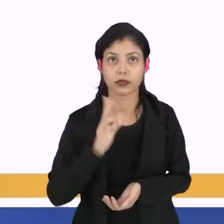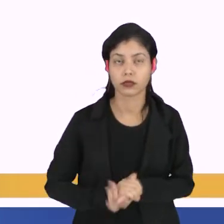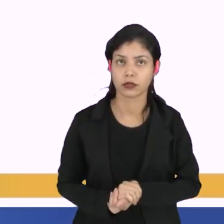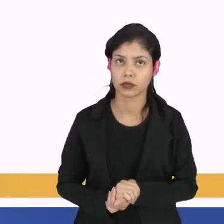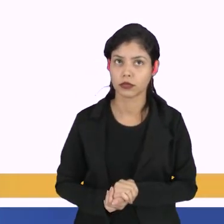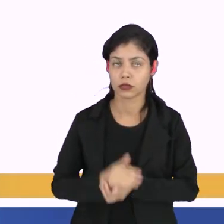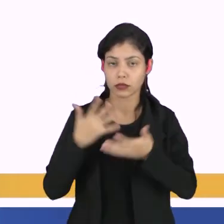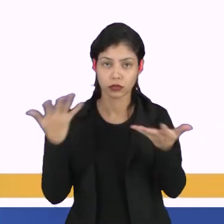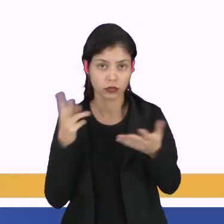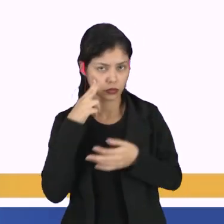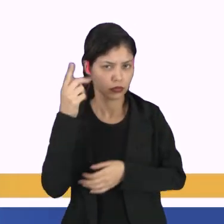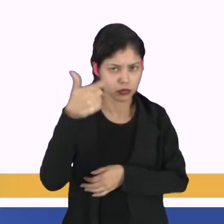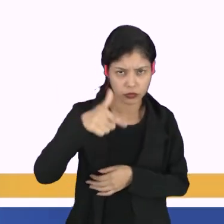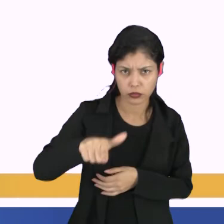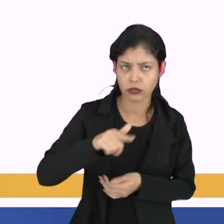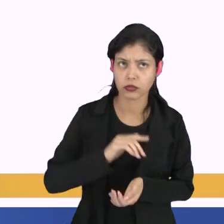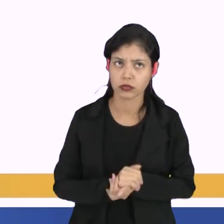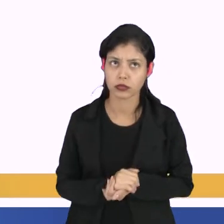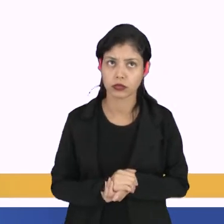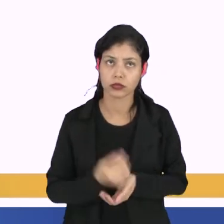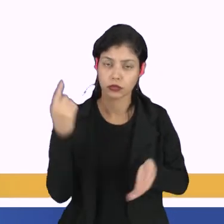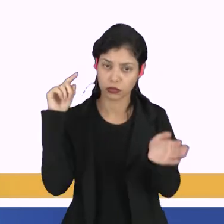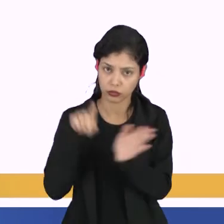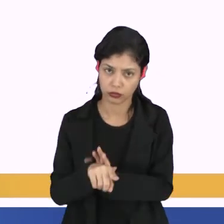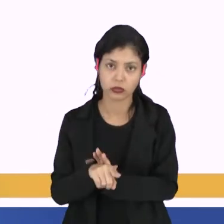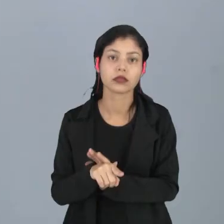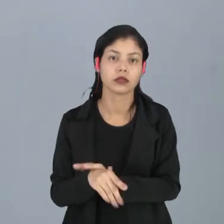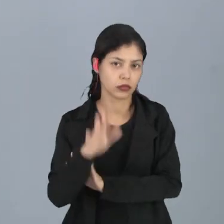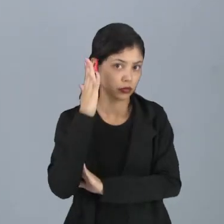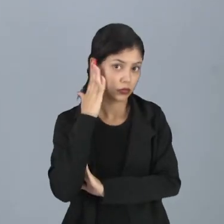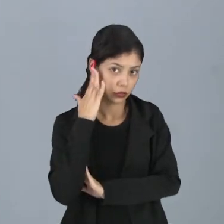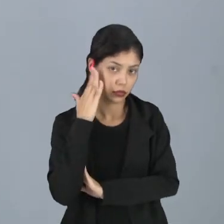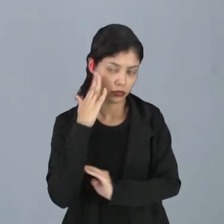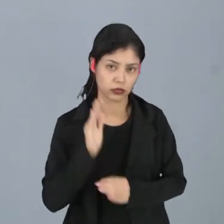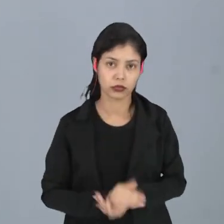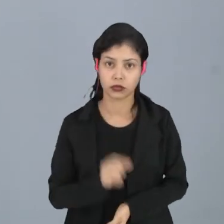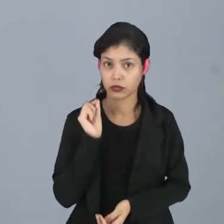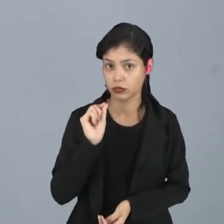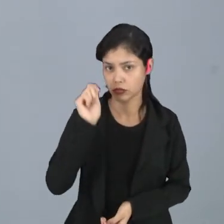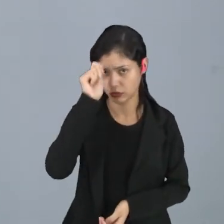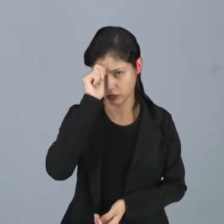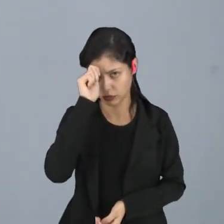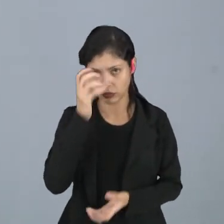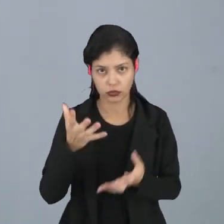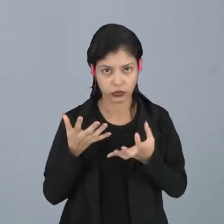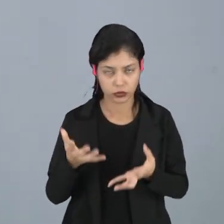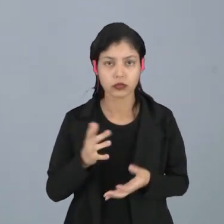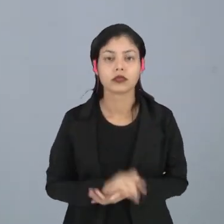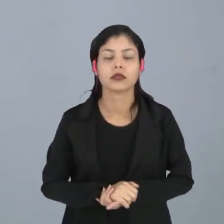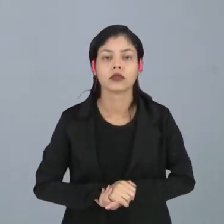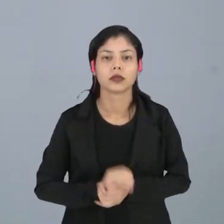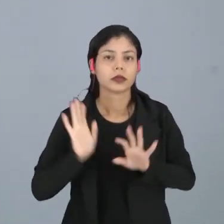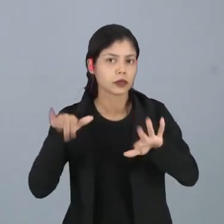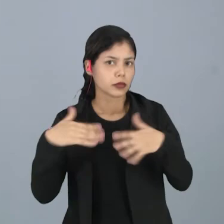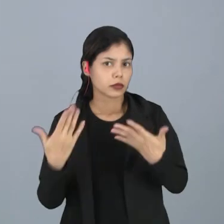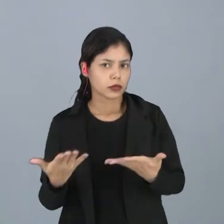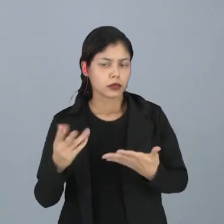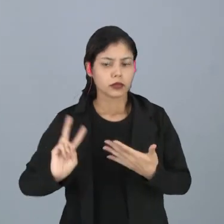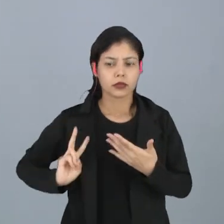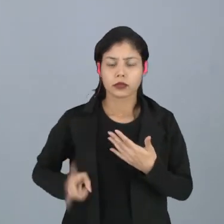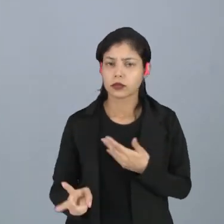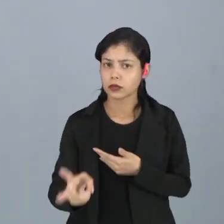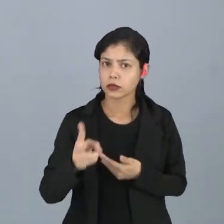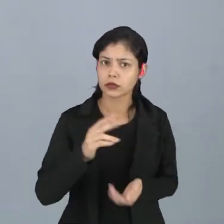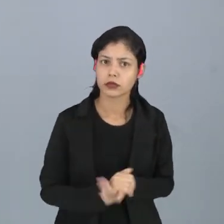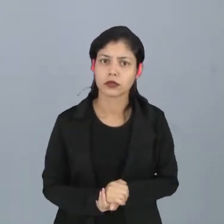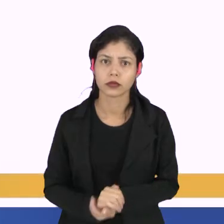camisolas. E aí nós vamos novamente ao comando da questão para que a gente compreenda aquilo que o autor quer. Qual é a frequência